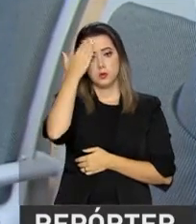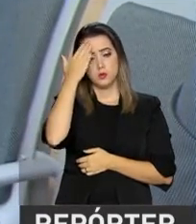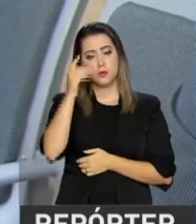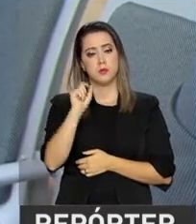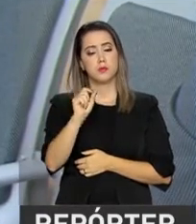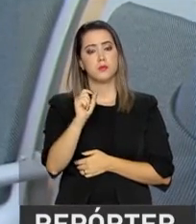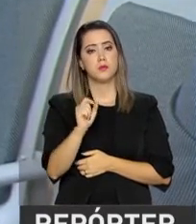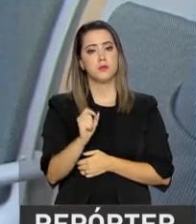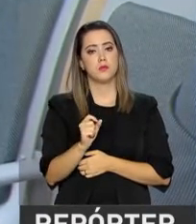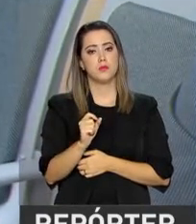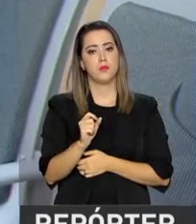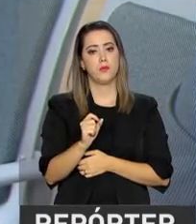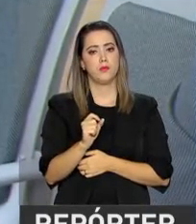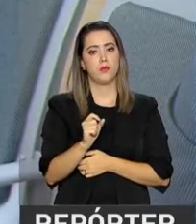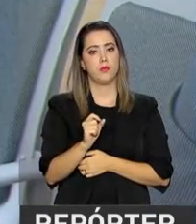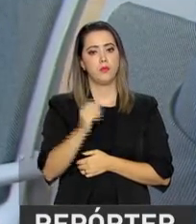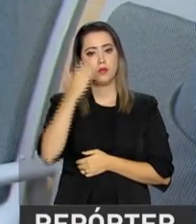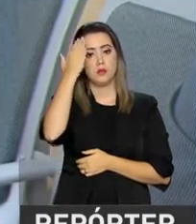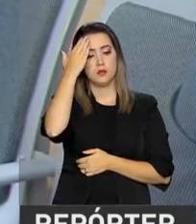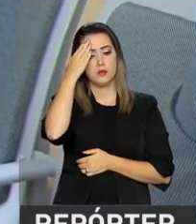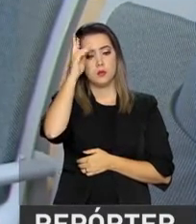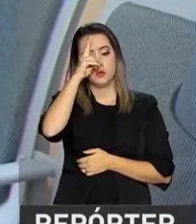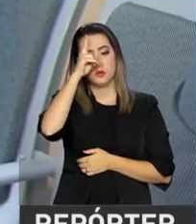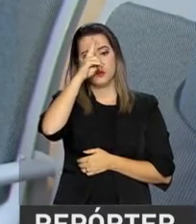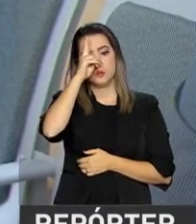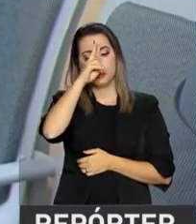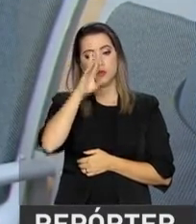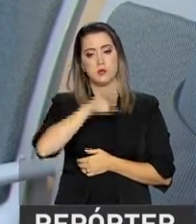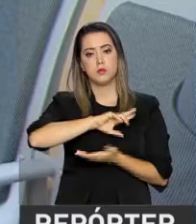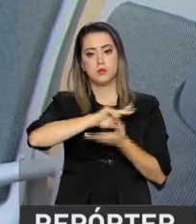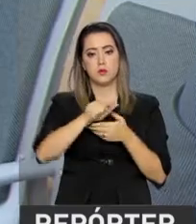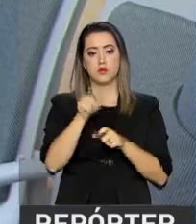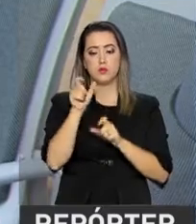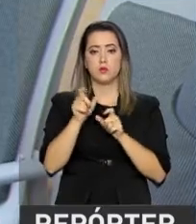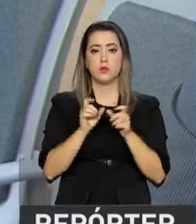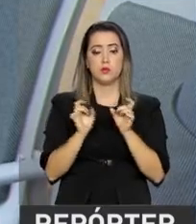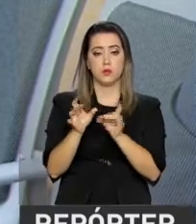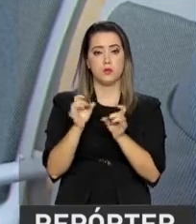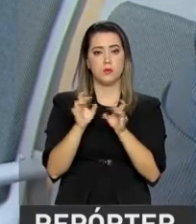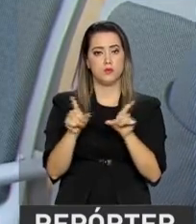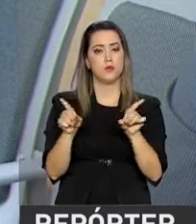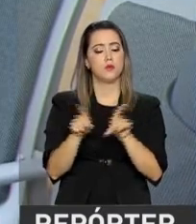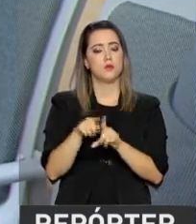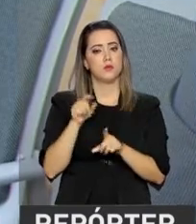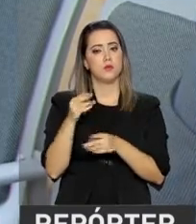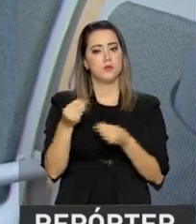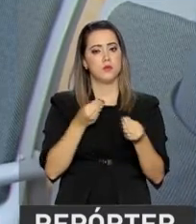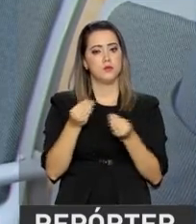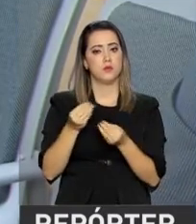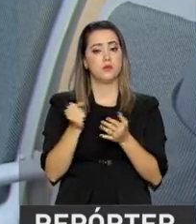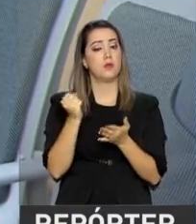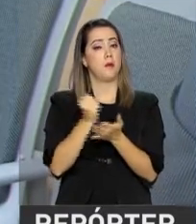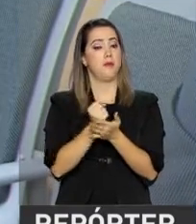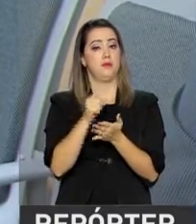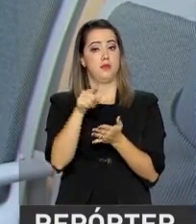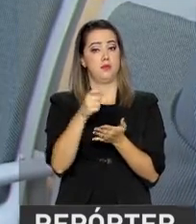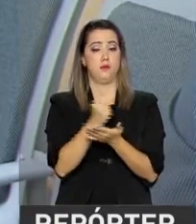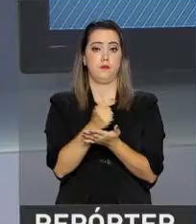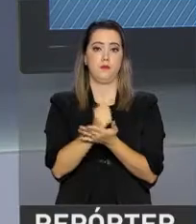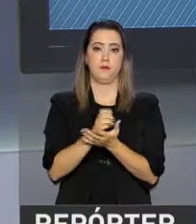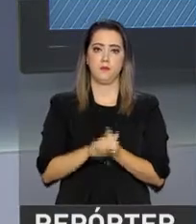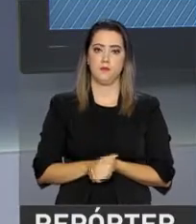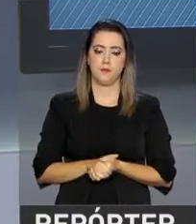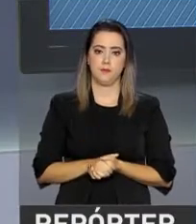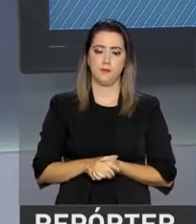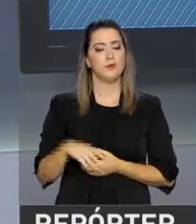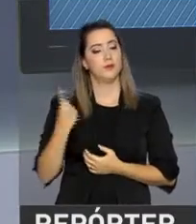tal é saber do histórico de tanto de quem vende de duto de quanto da marca é que você compra